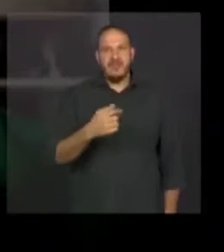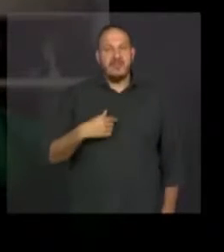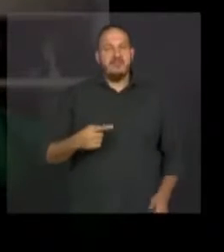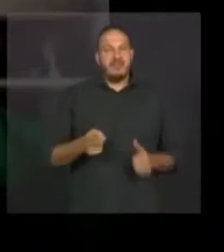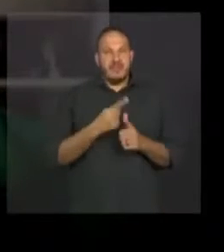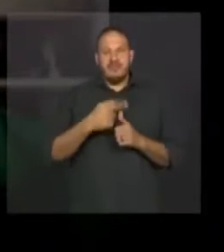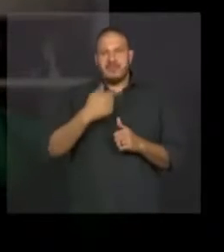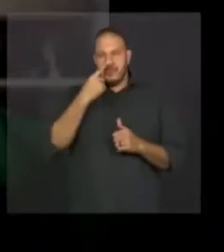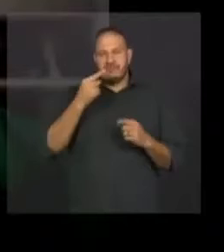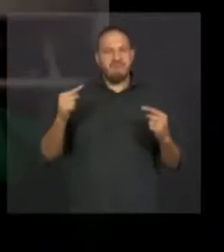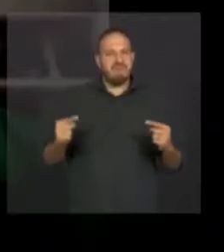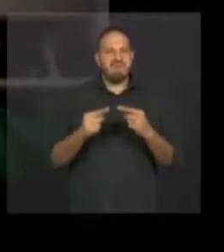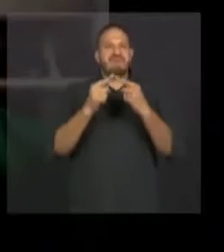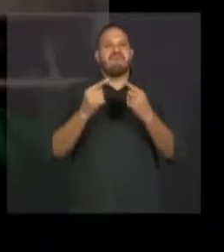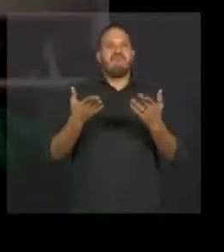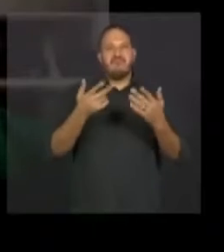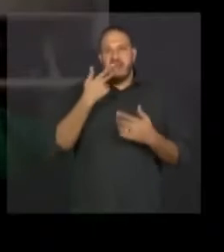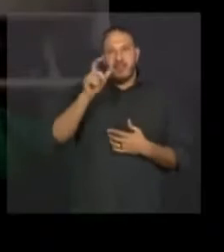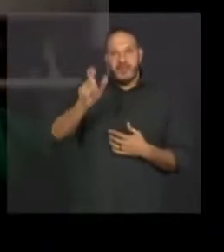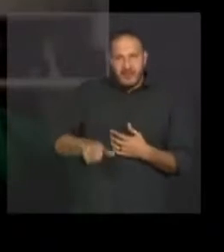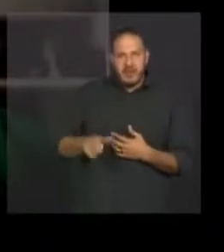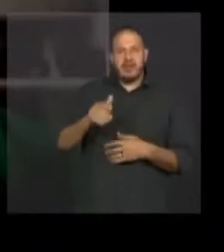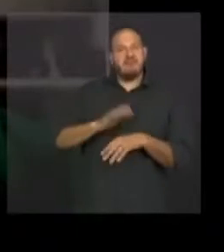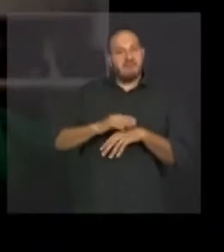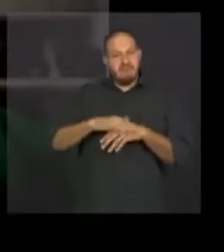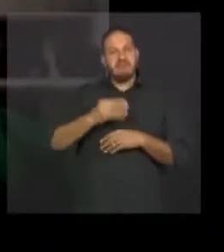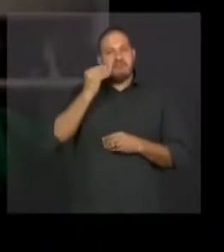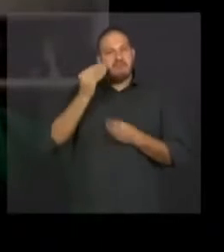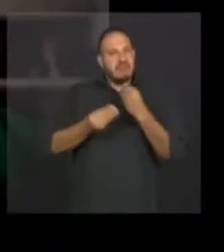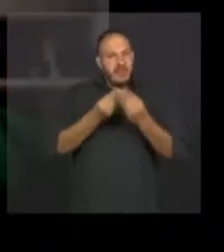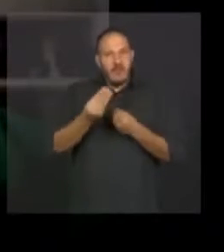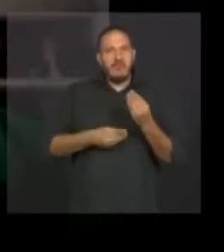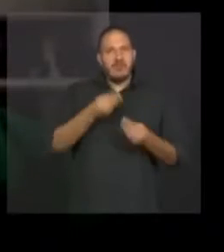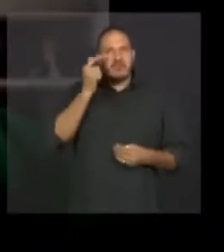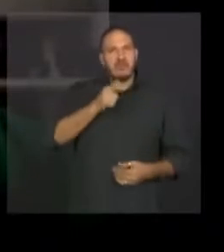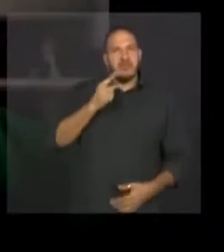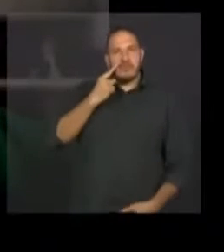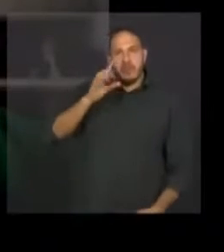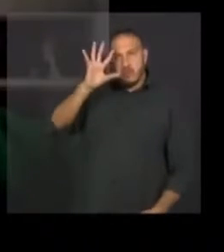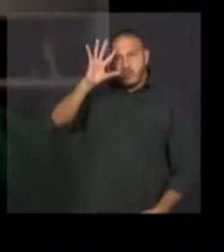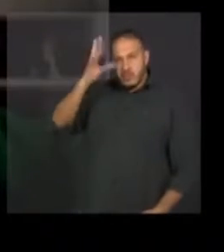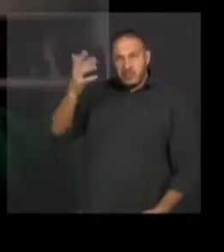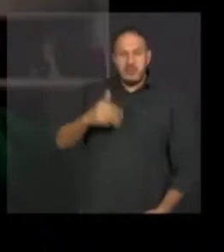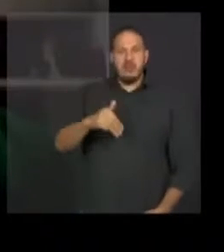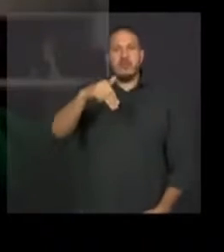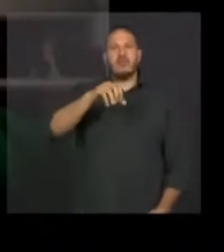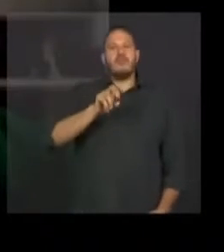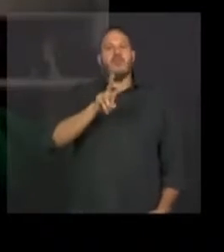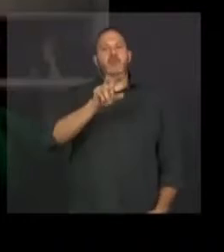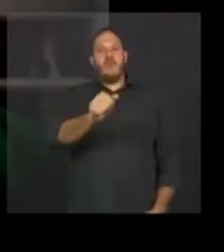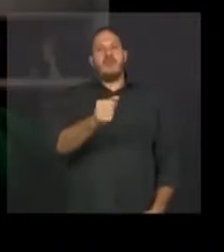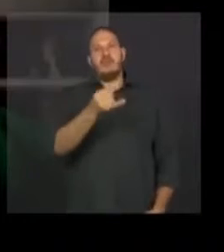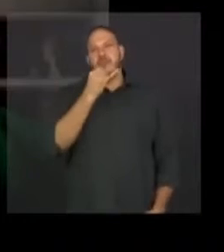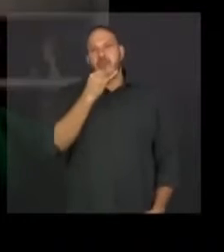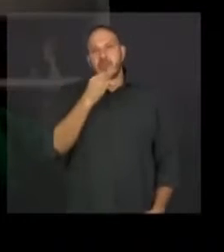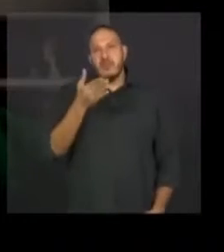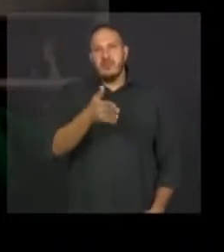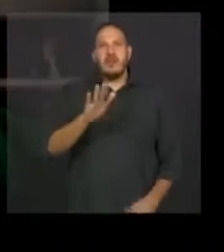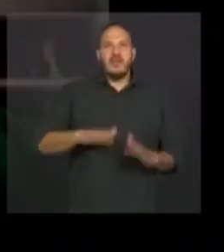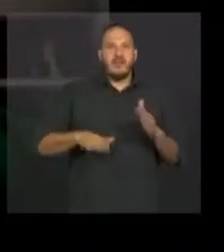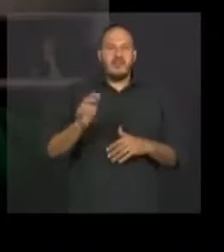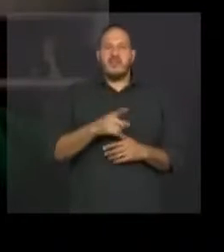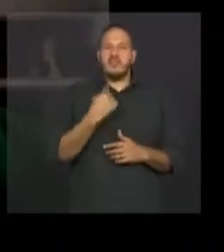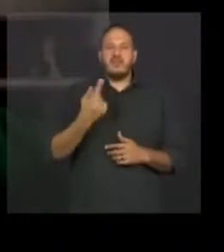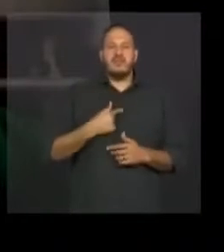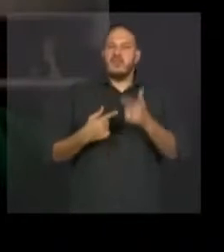endossar aí as falas a respeito dessa busca por solução no MOVA. É um exemplo de como, às vezes, a gente não